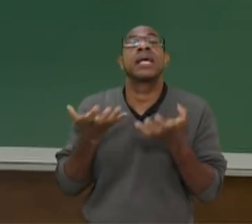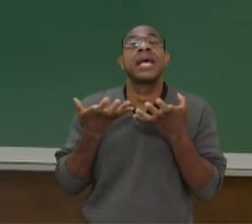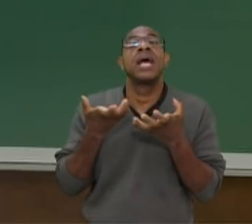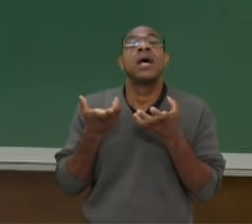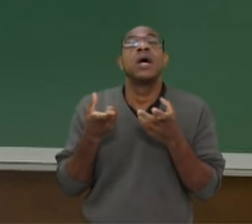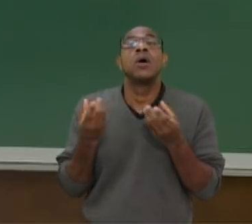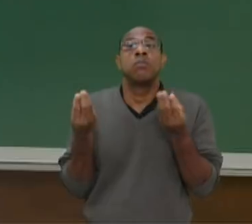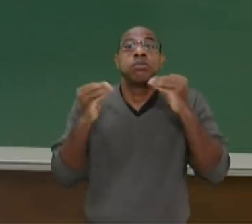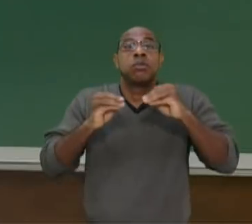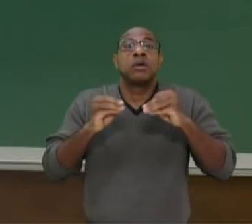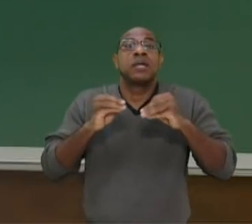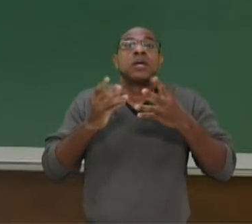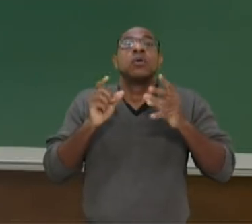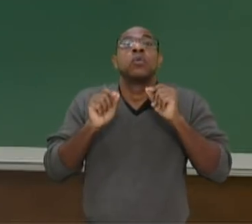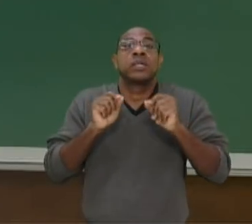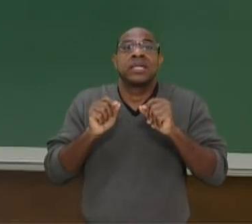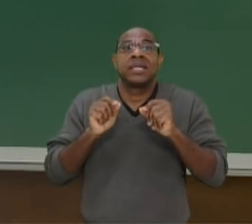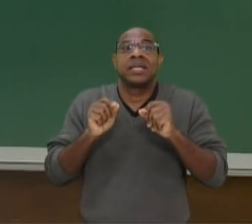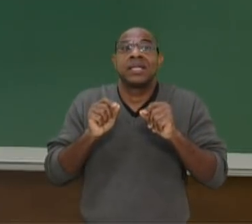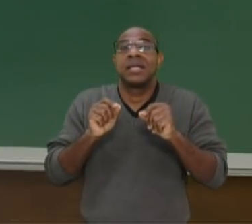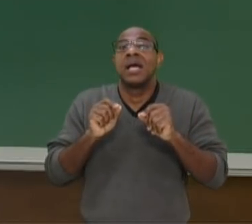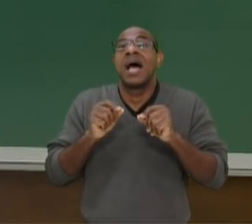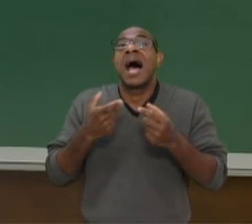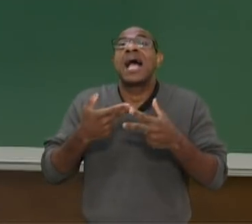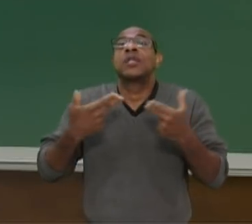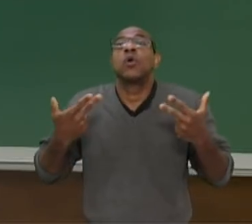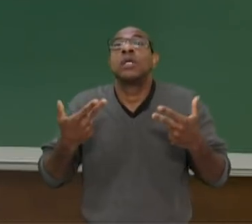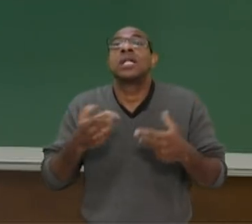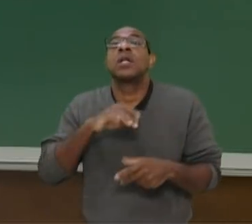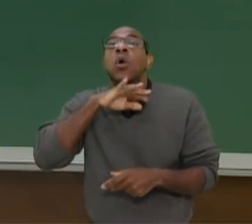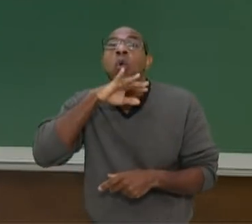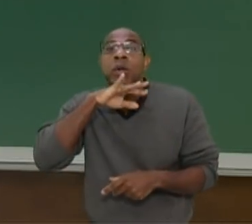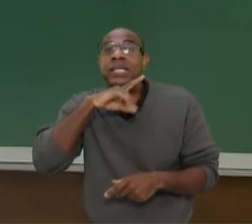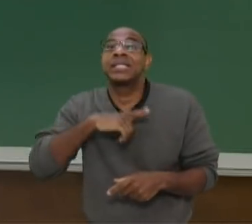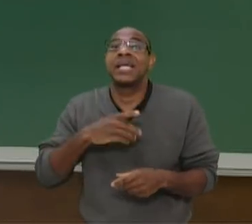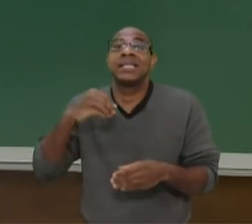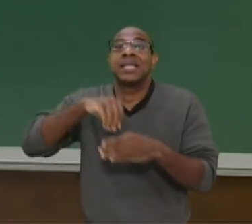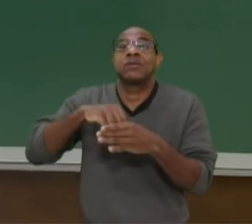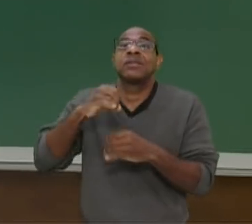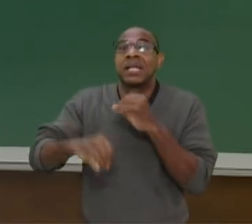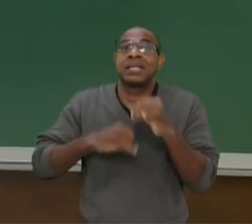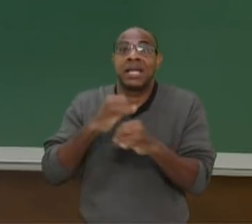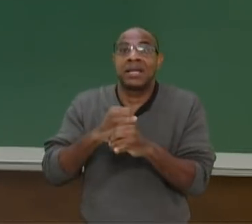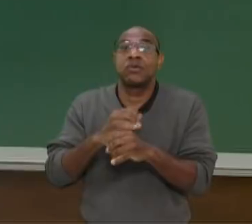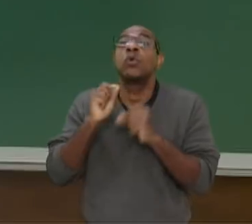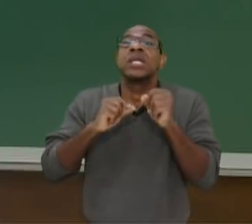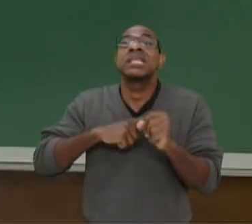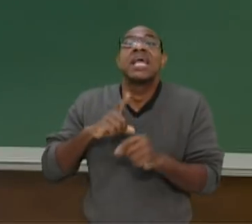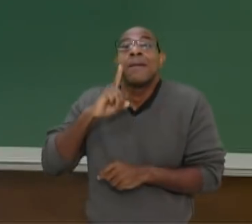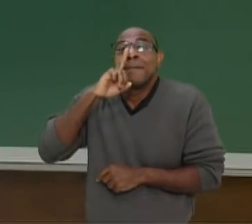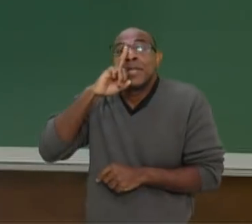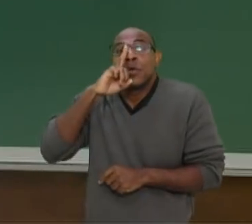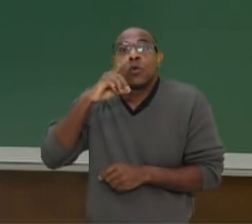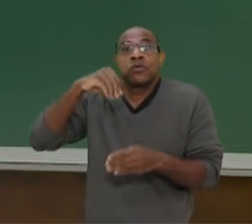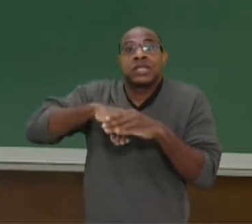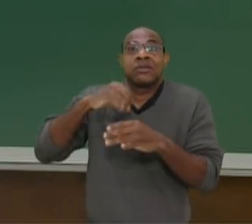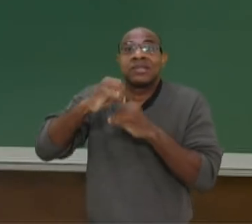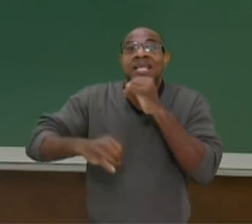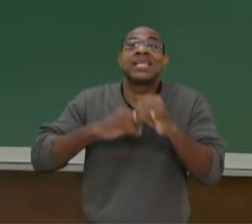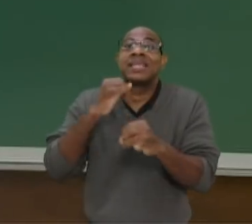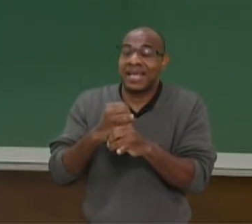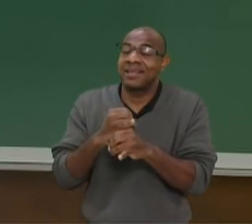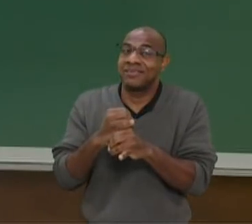seu texto os malefícios, o que pode ser prejudicial e perigoso o uso da internet pelas